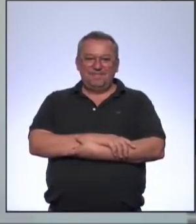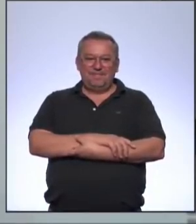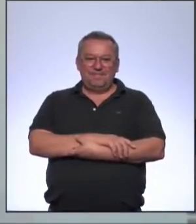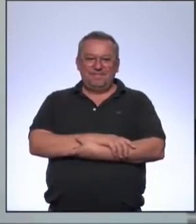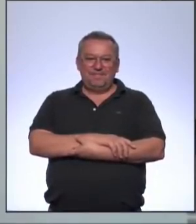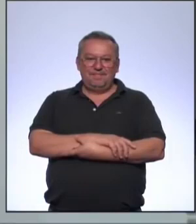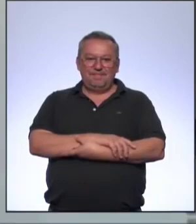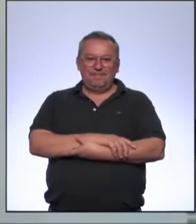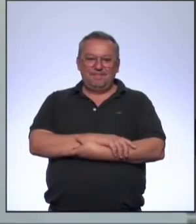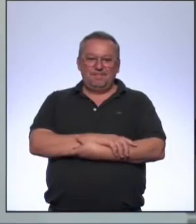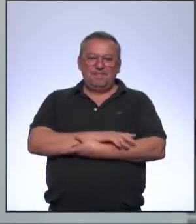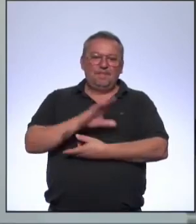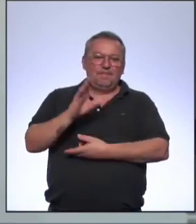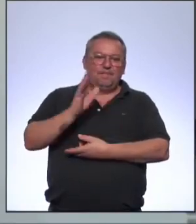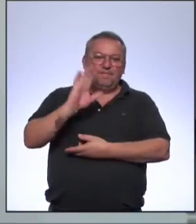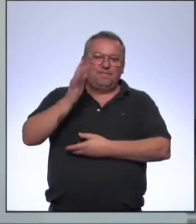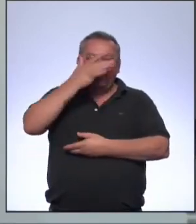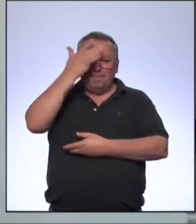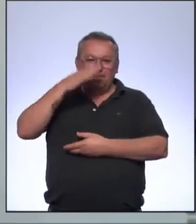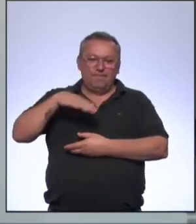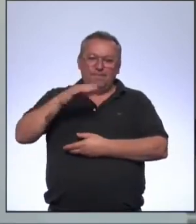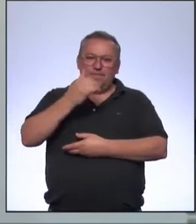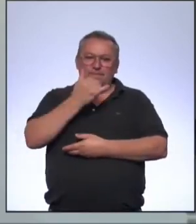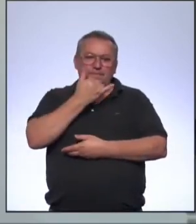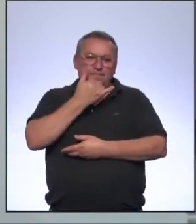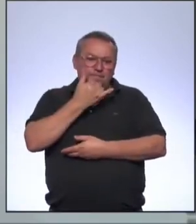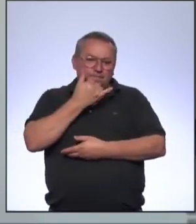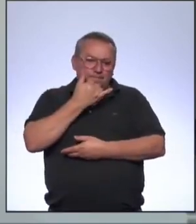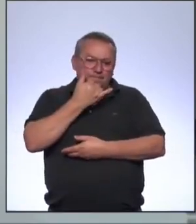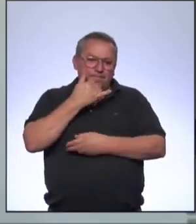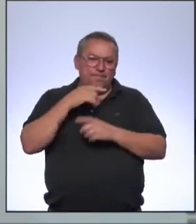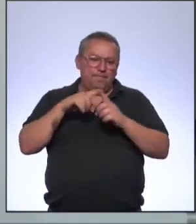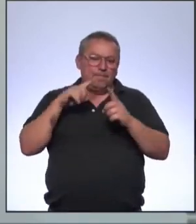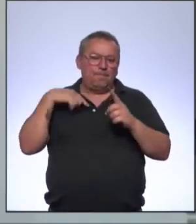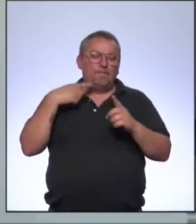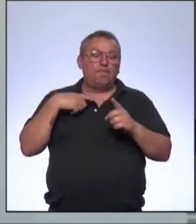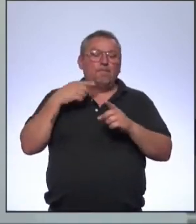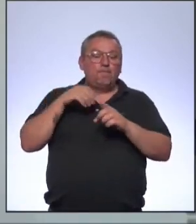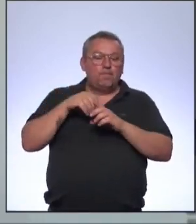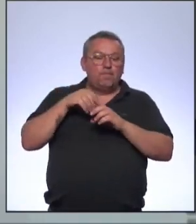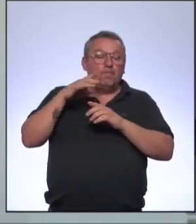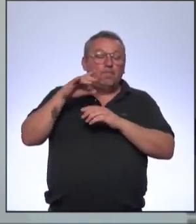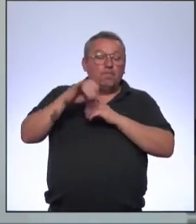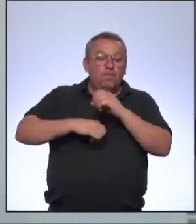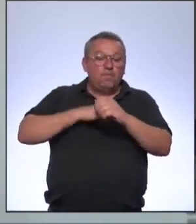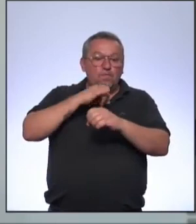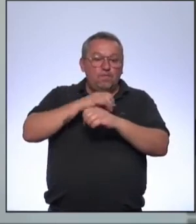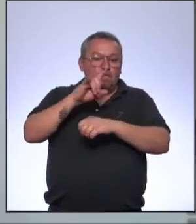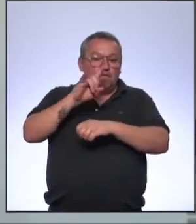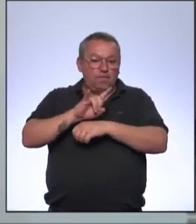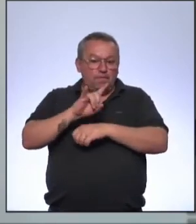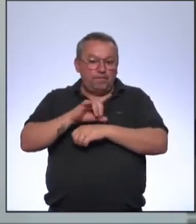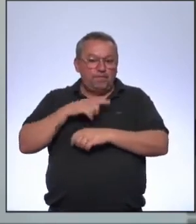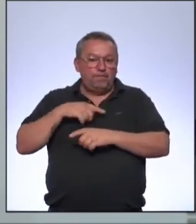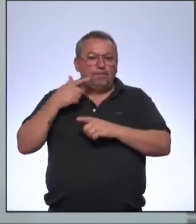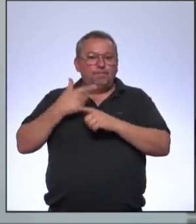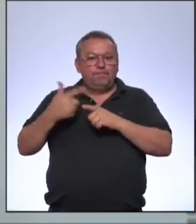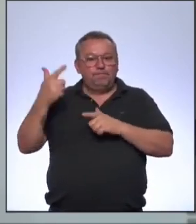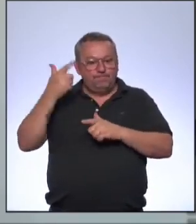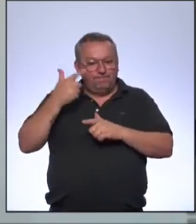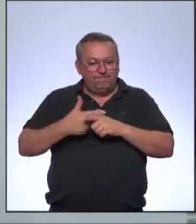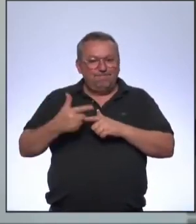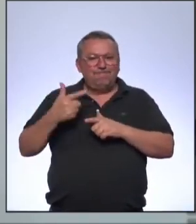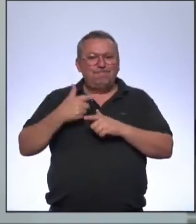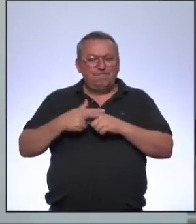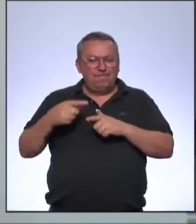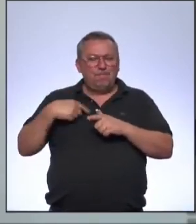Hey, Bari. Oi, pessoal. I'm sorry, me desculpe. É, nós estamos transmitindo de casa e nós tivemos alguns probleminhas.